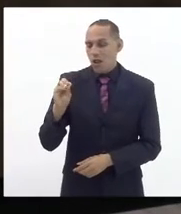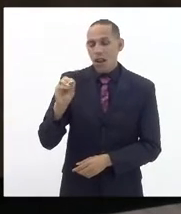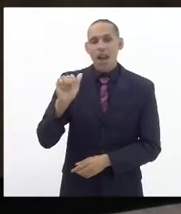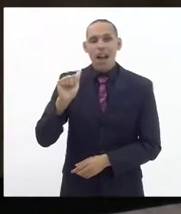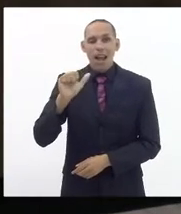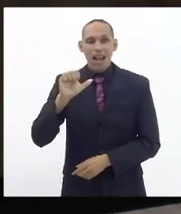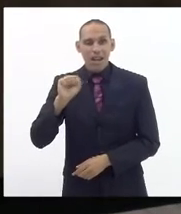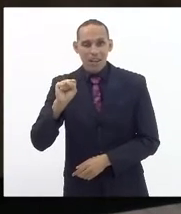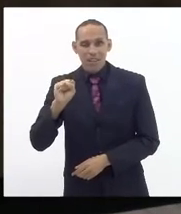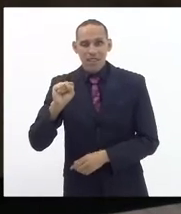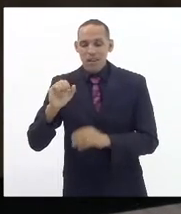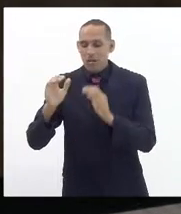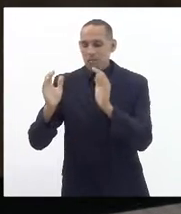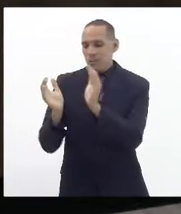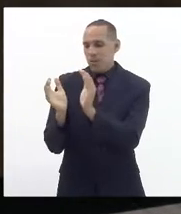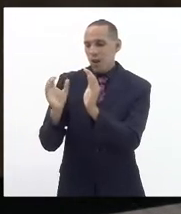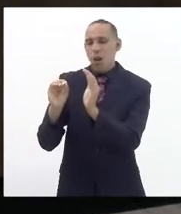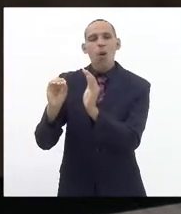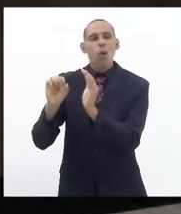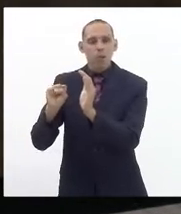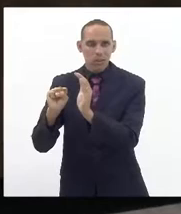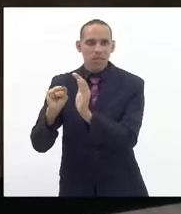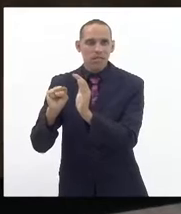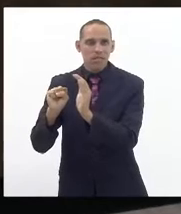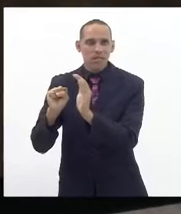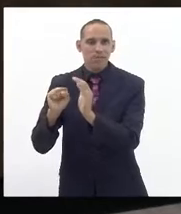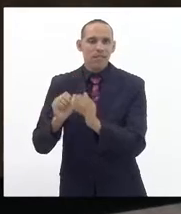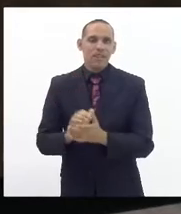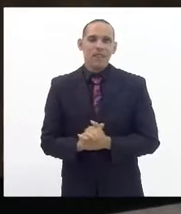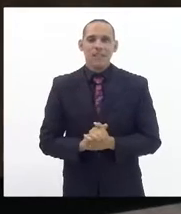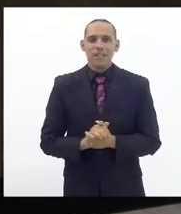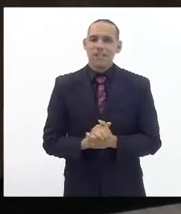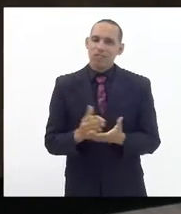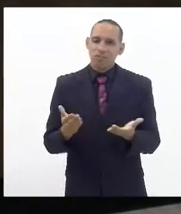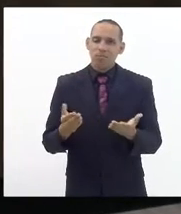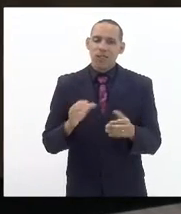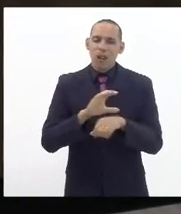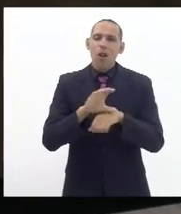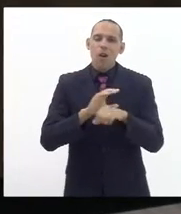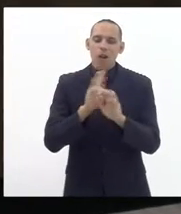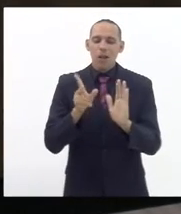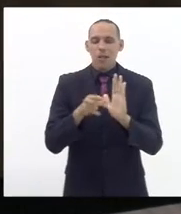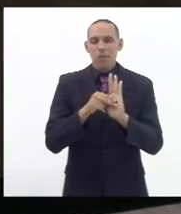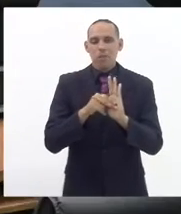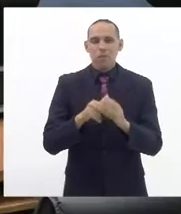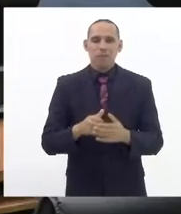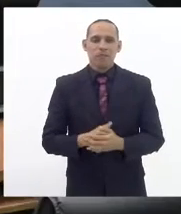parênteses, os passistas de samba. Então, constitucionalidade com emenda.